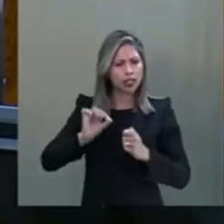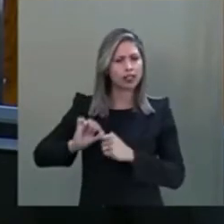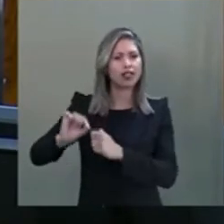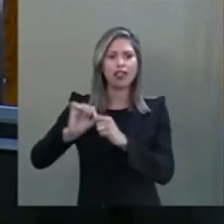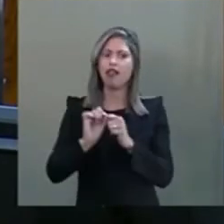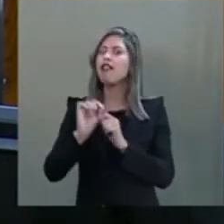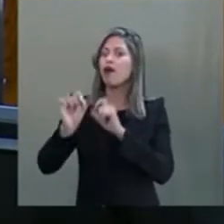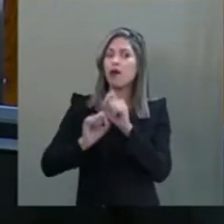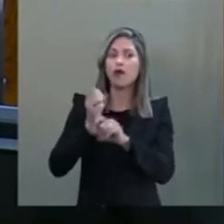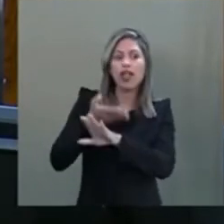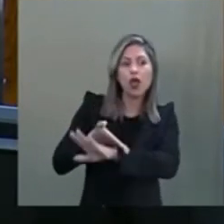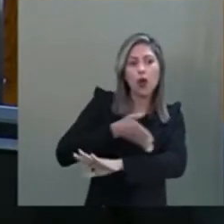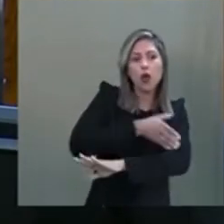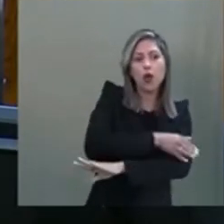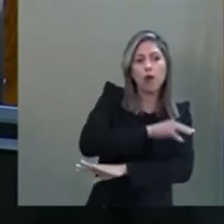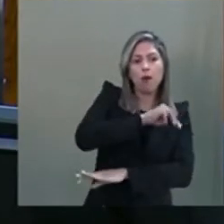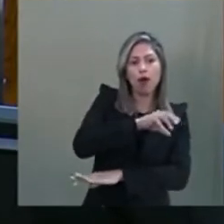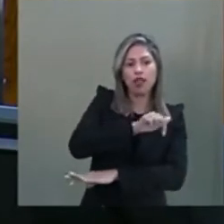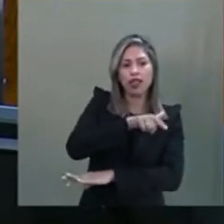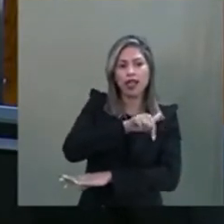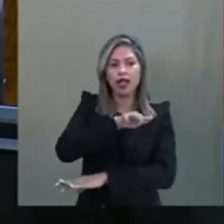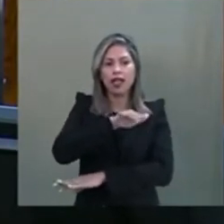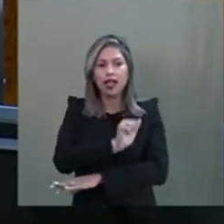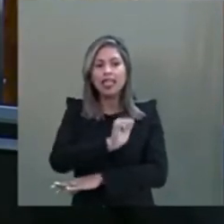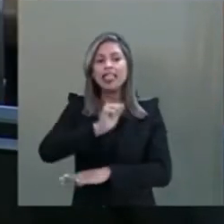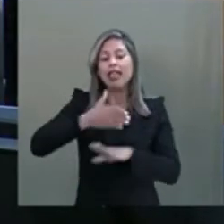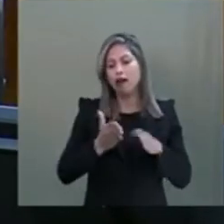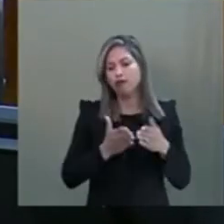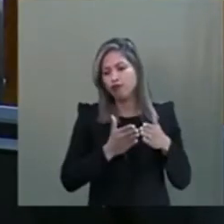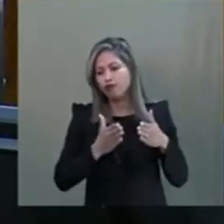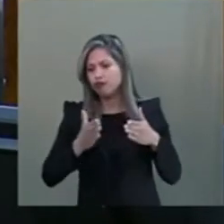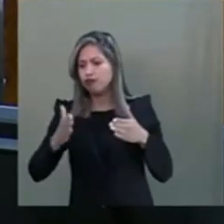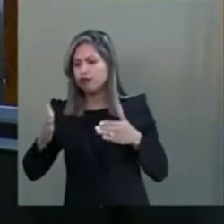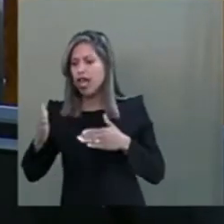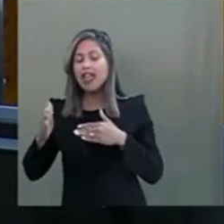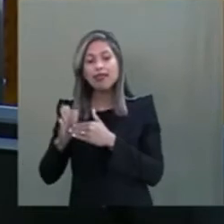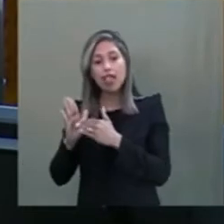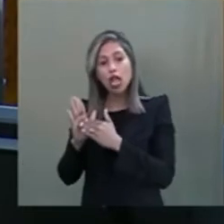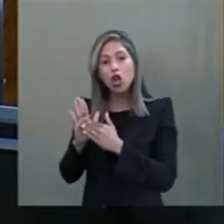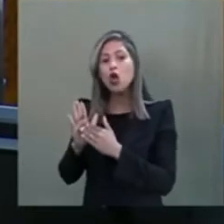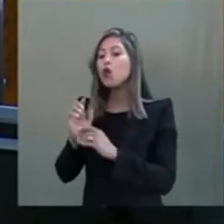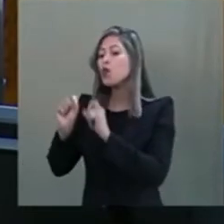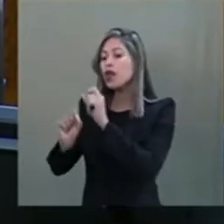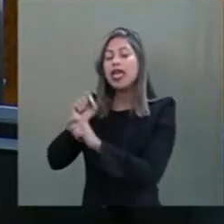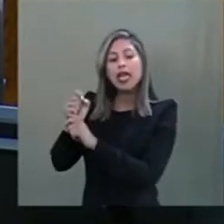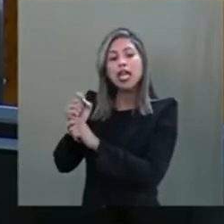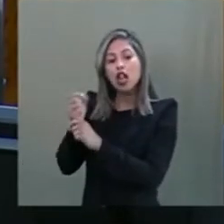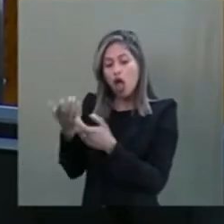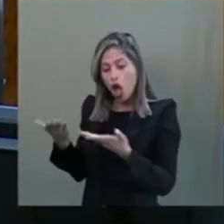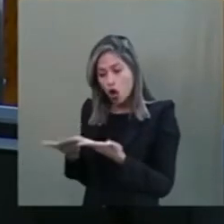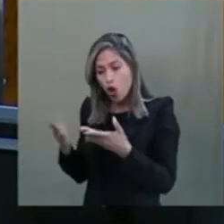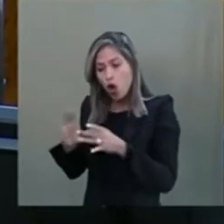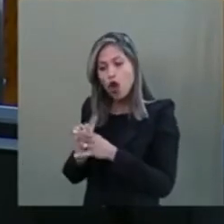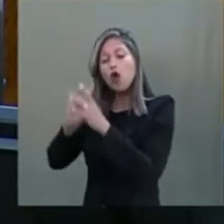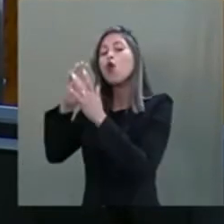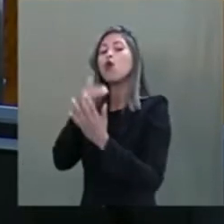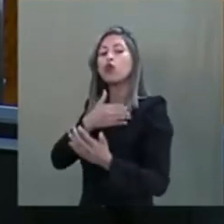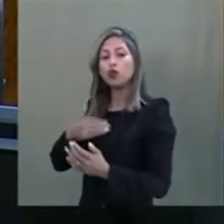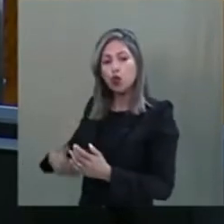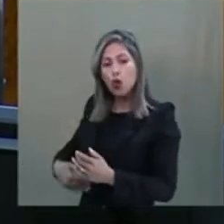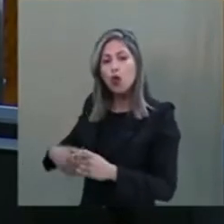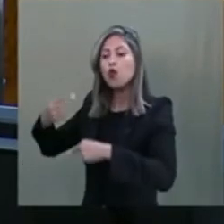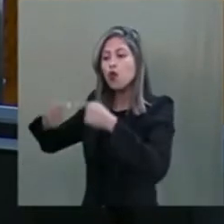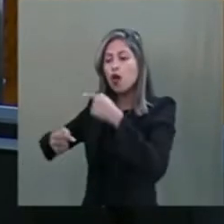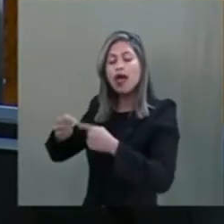Da monarquia à atual estabilização do regime republicano, constituído